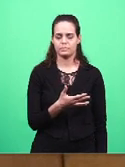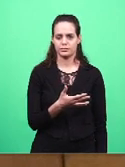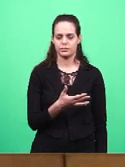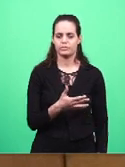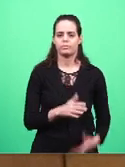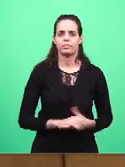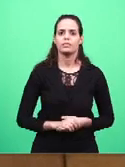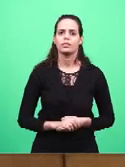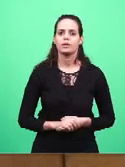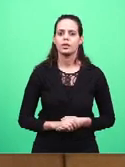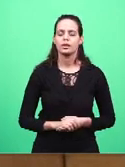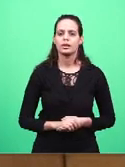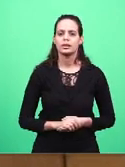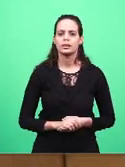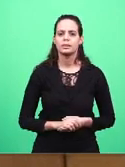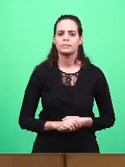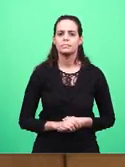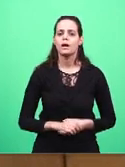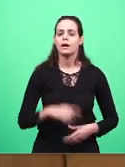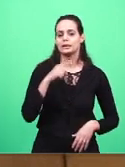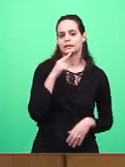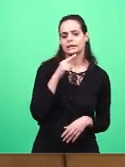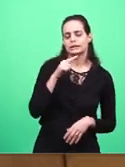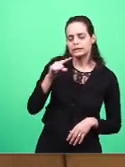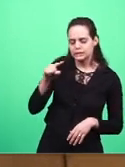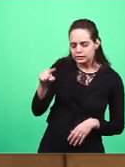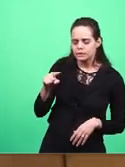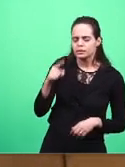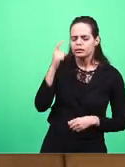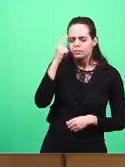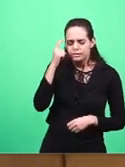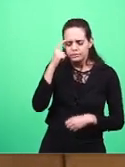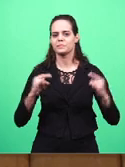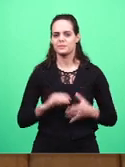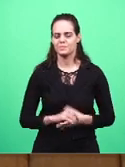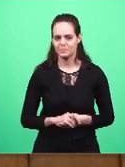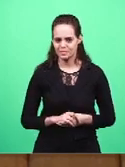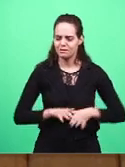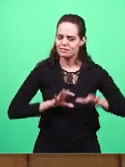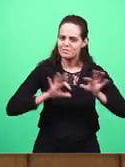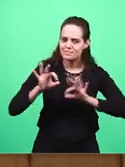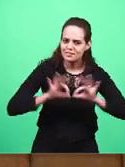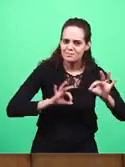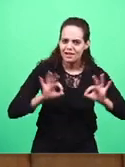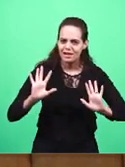Viu? Não é movimento não, tá bom? Você tem que explicar.